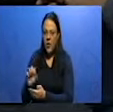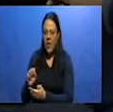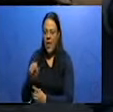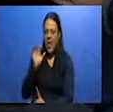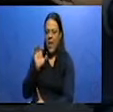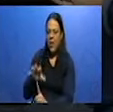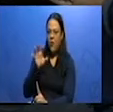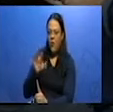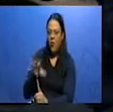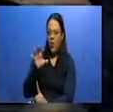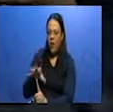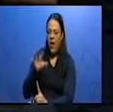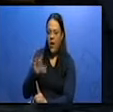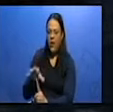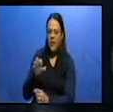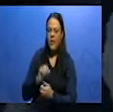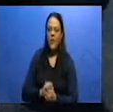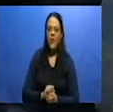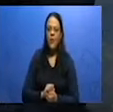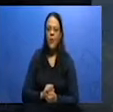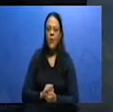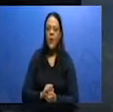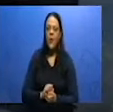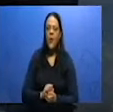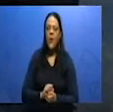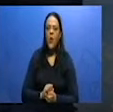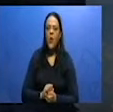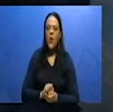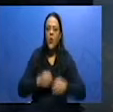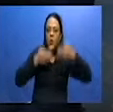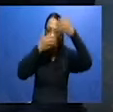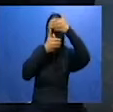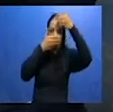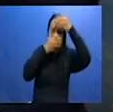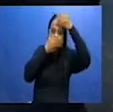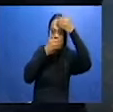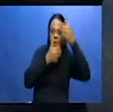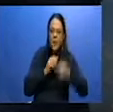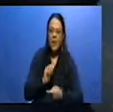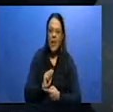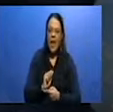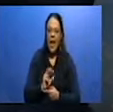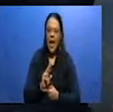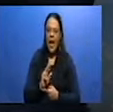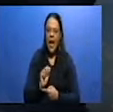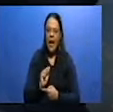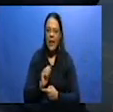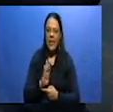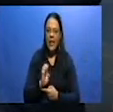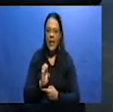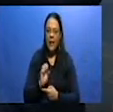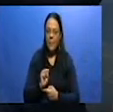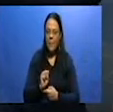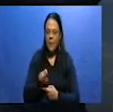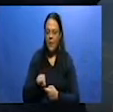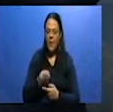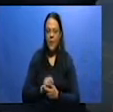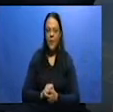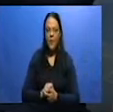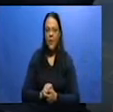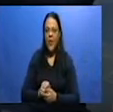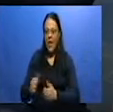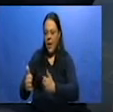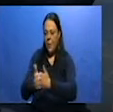na escrita e na religião. Então, esse pessoal que era mais ao norte aqui ficava mais perto dos povos árabes. Então,